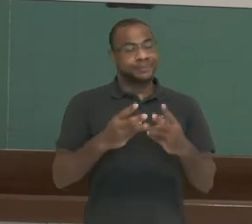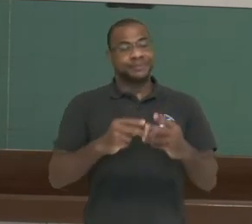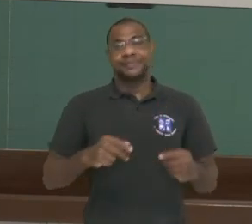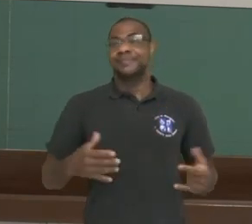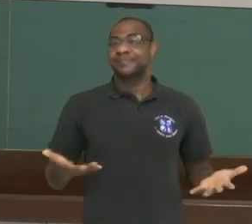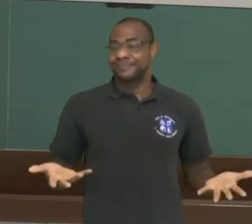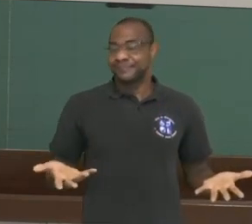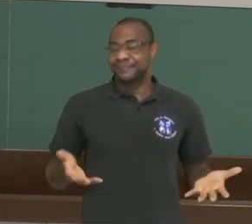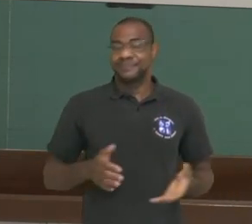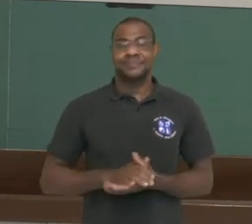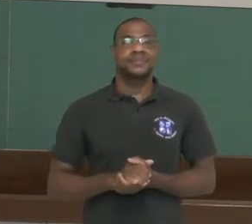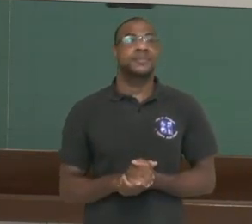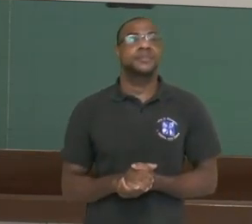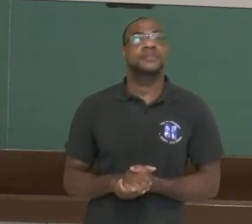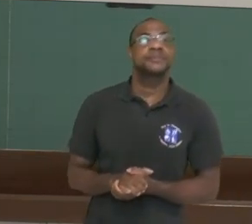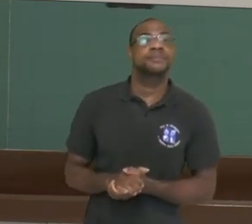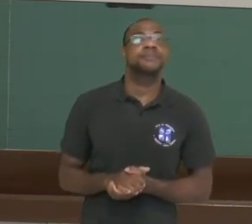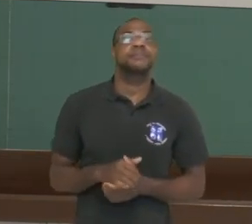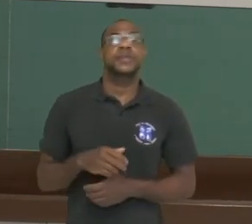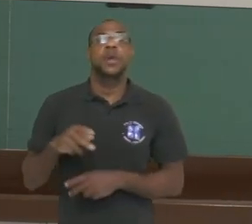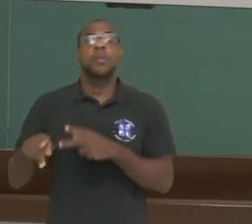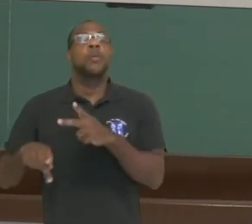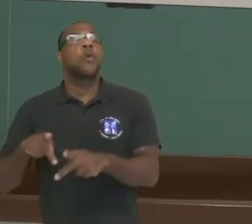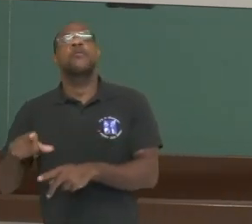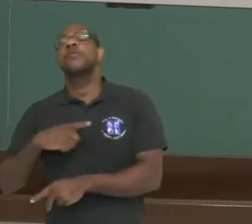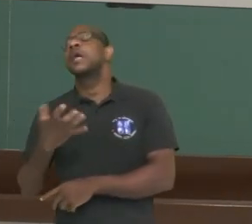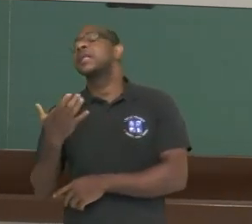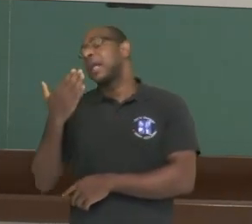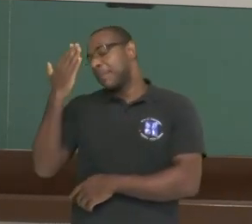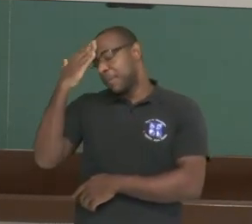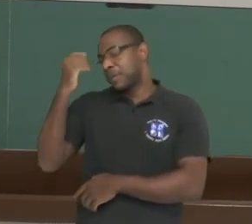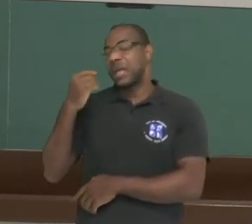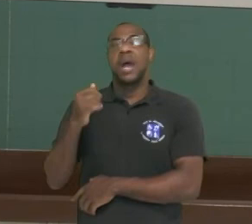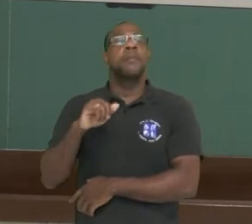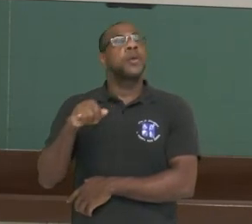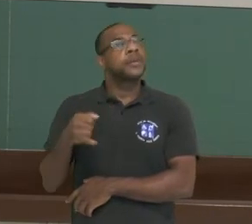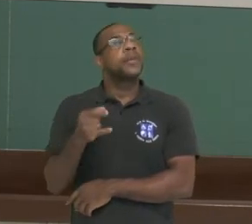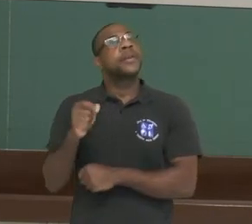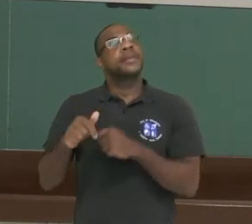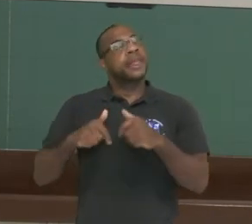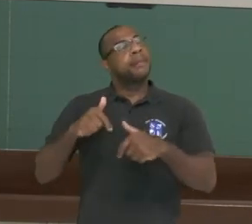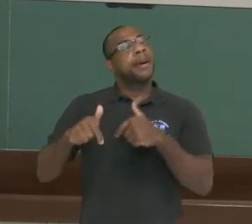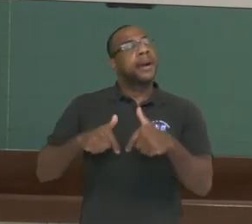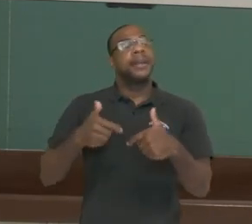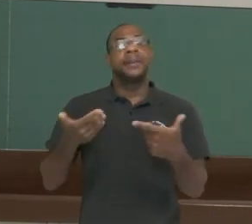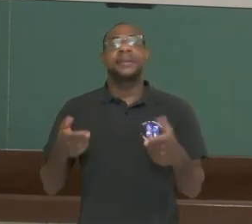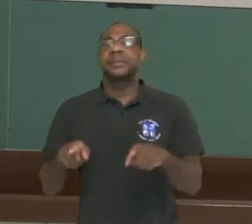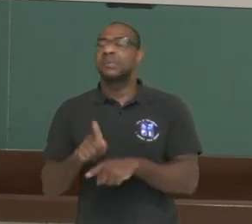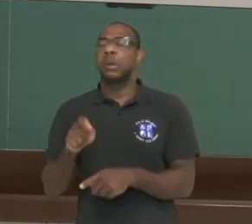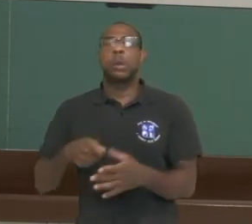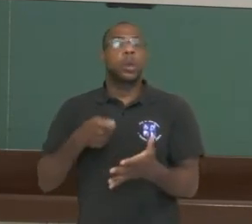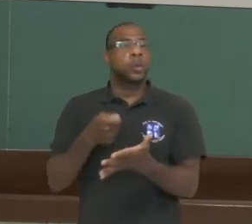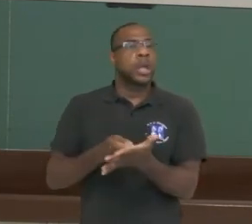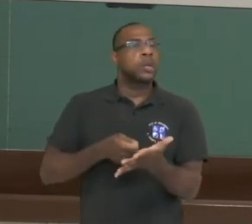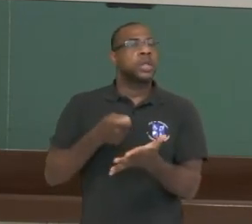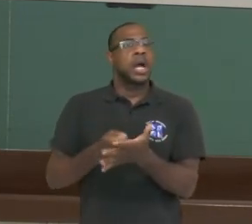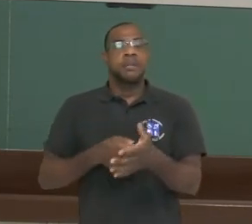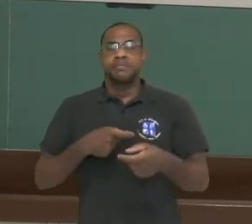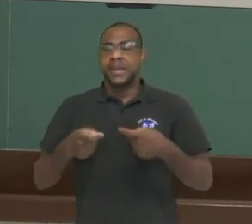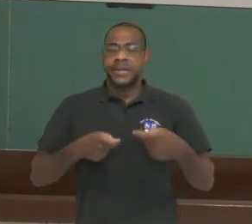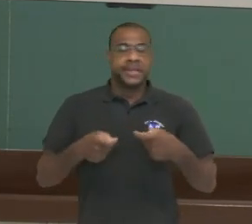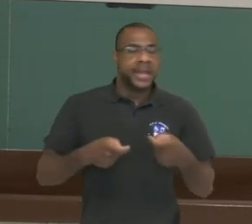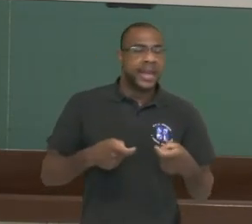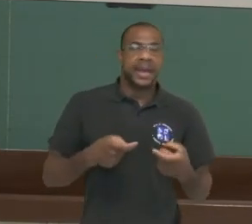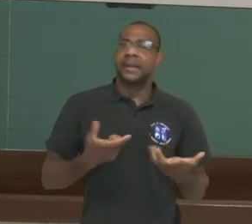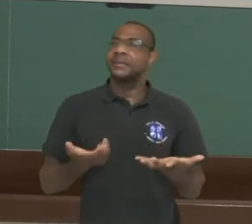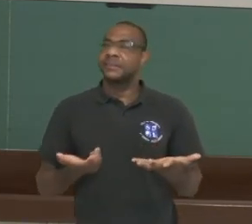para proteger, eles querem saber de ter uma oportunidade de trabalho, enfim, mas não lutar, guerrear e dar a